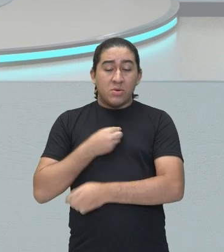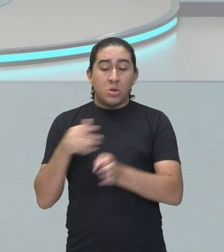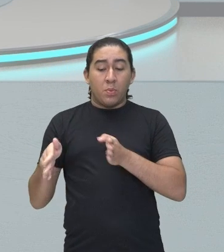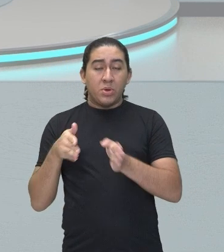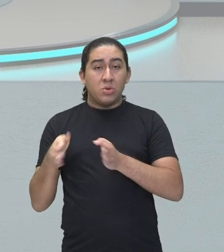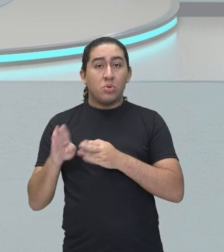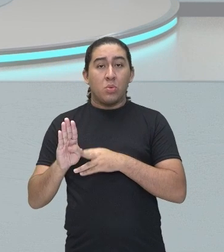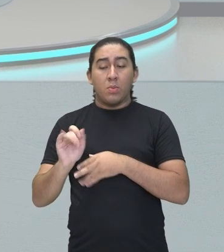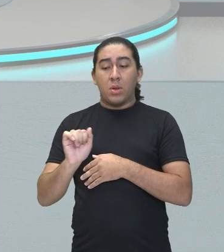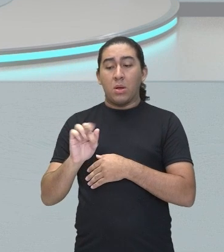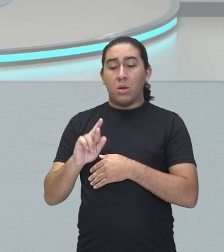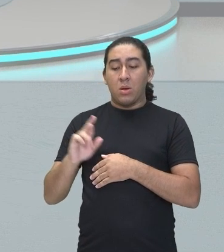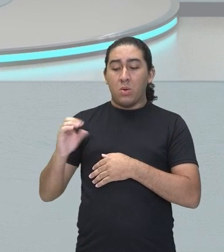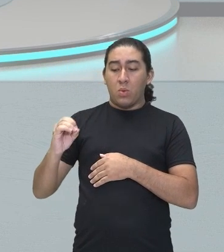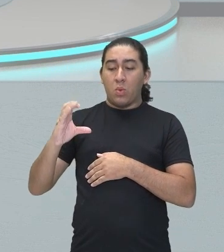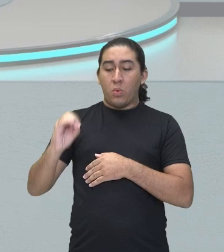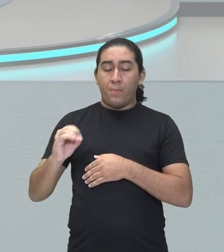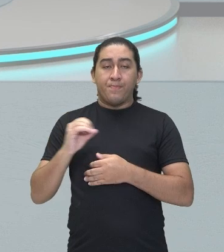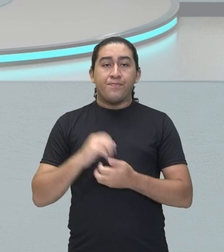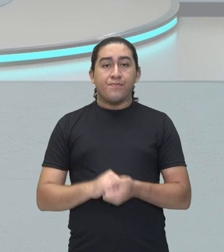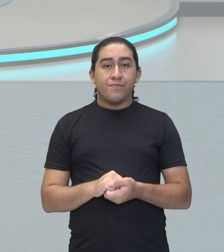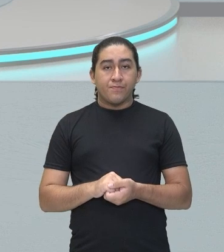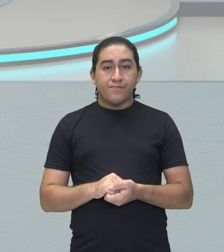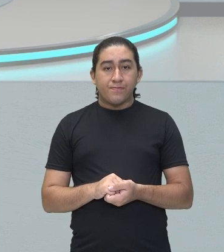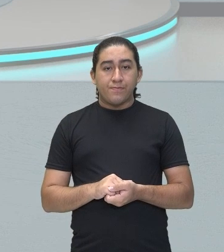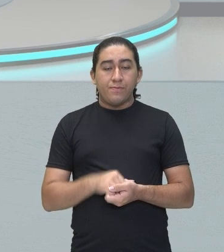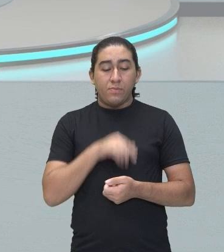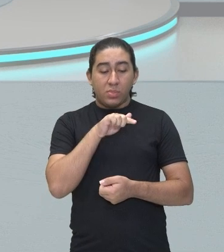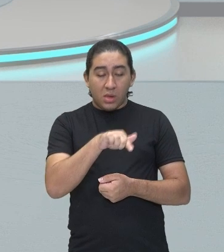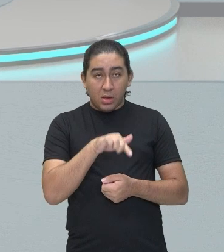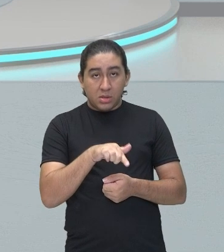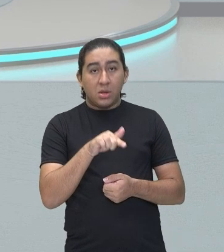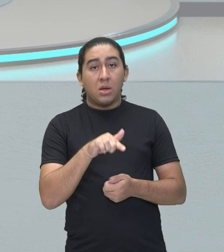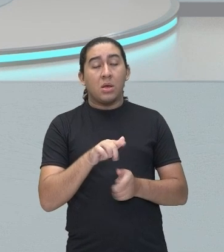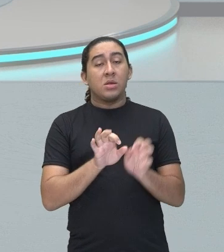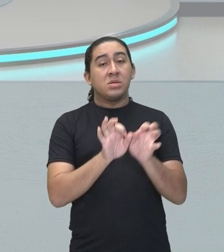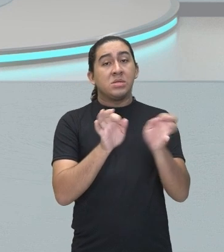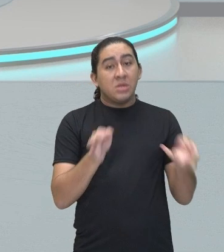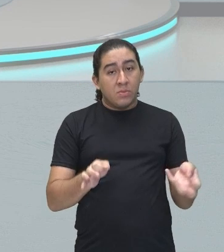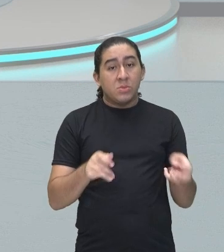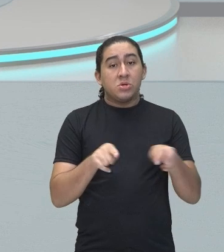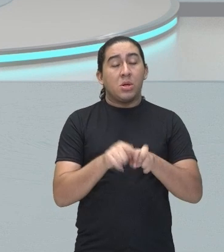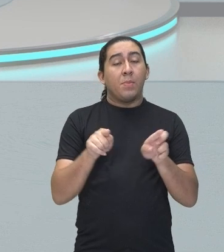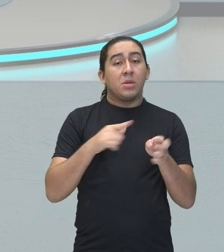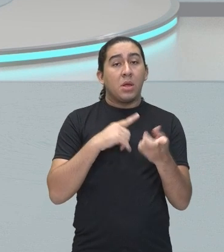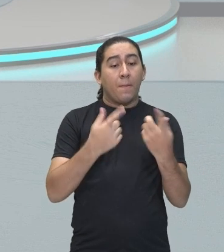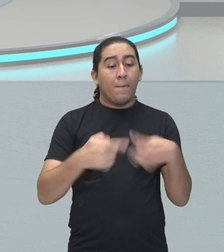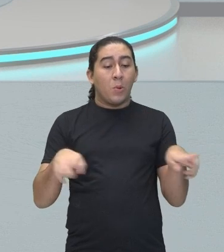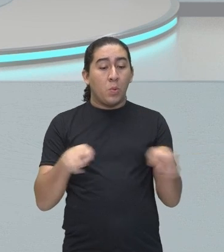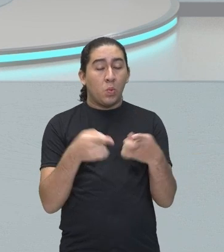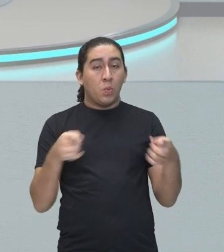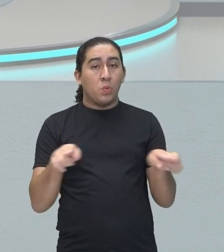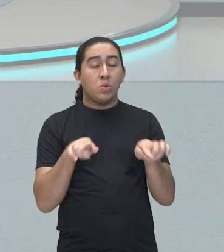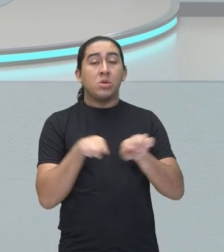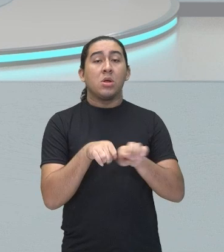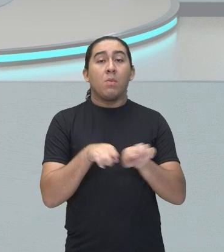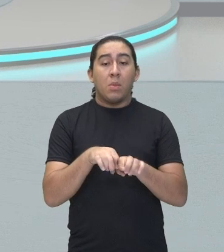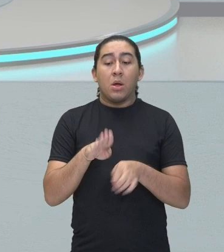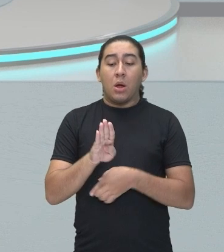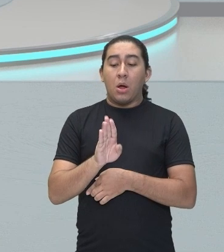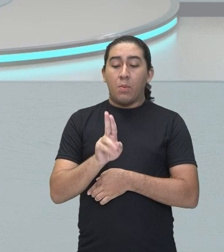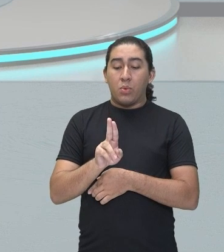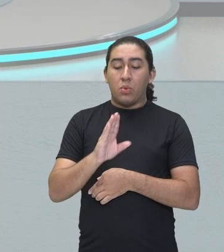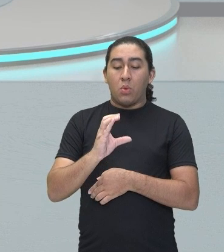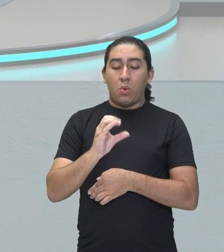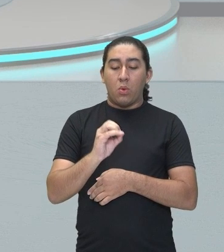do Barroco. Então, nesse período, a linguagem é simples, tem lirismo, bucolismo. O que vem a ser o